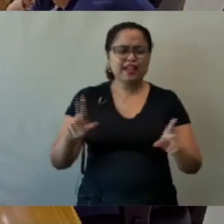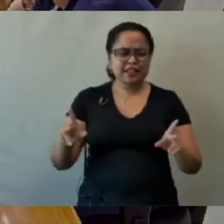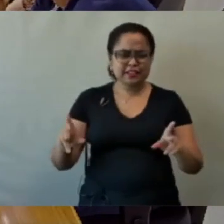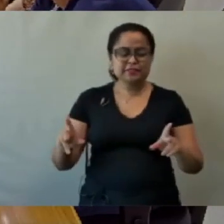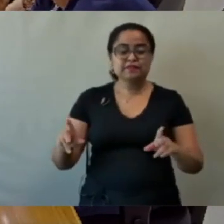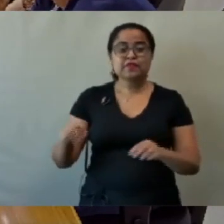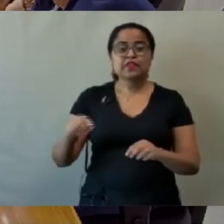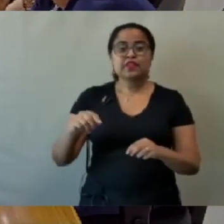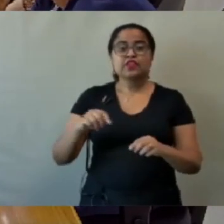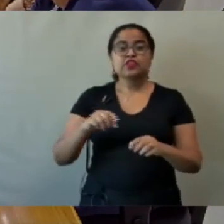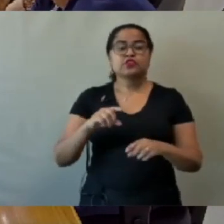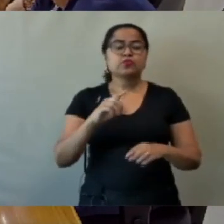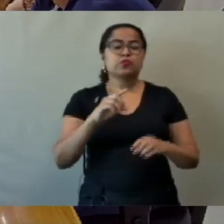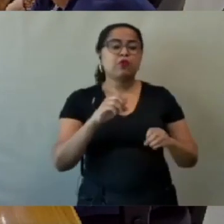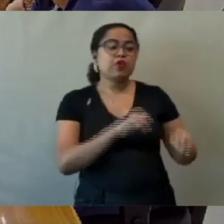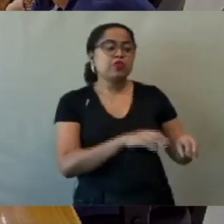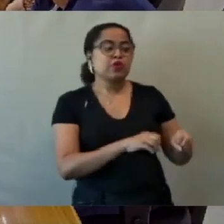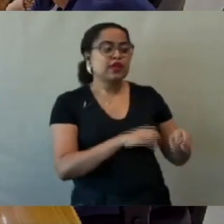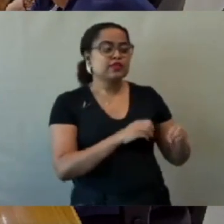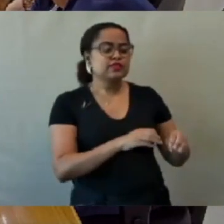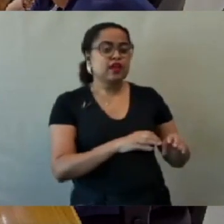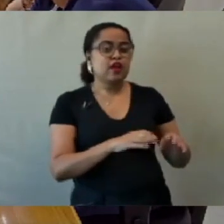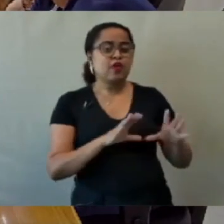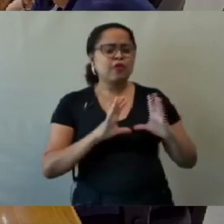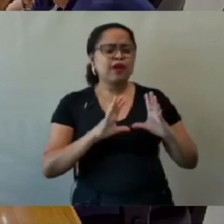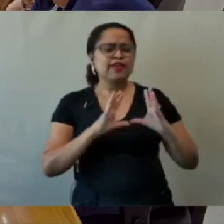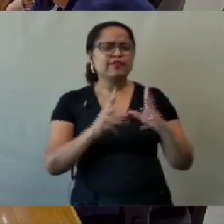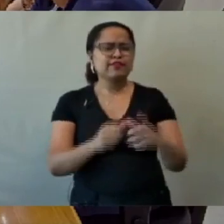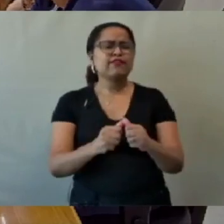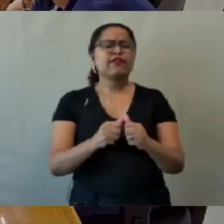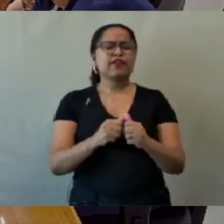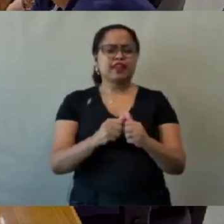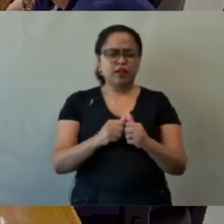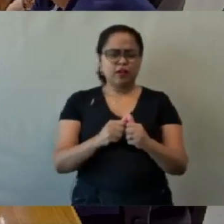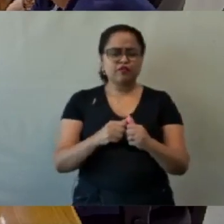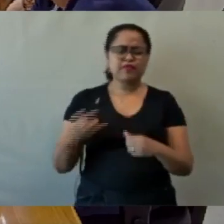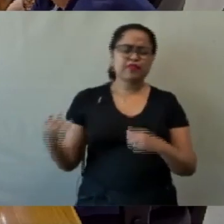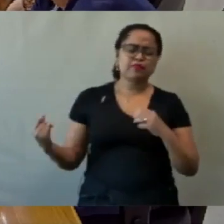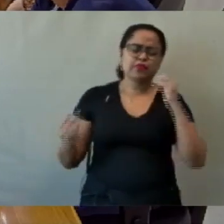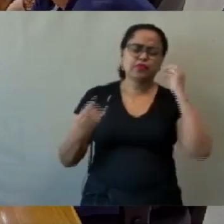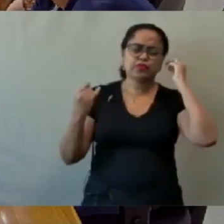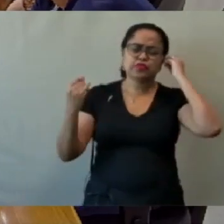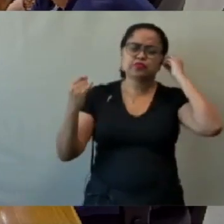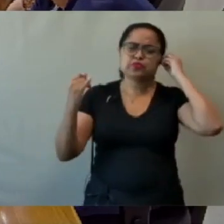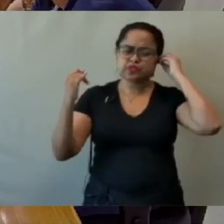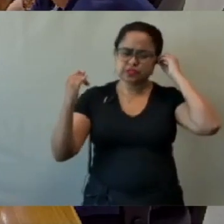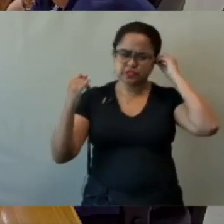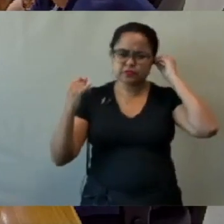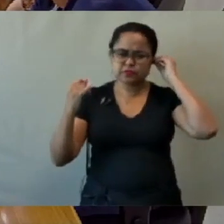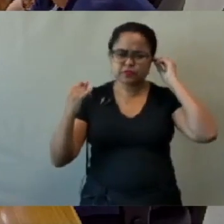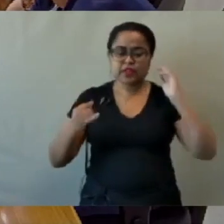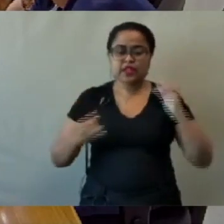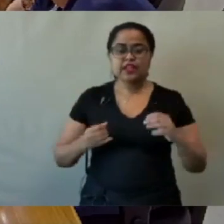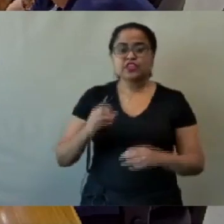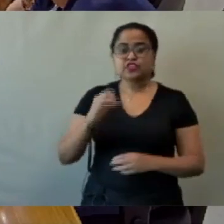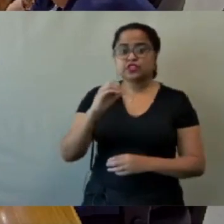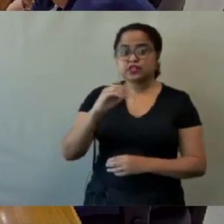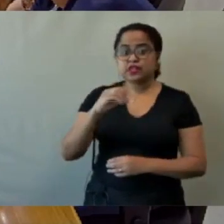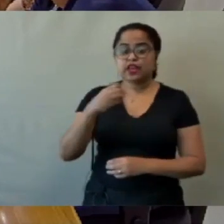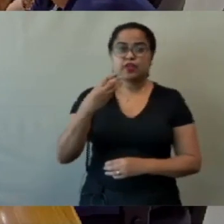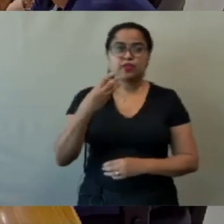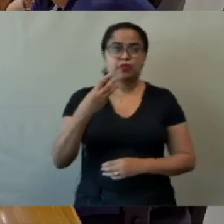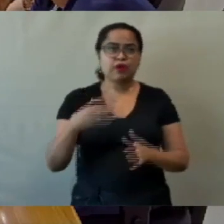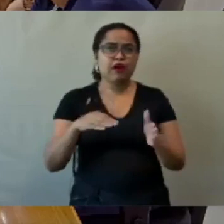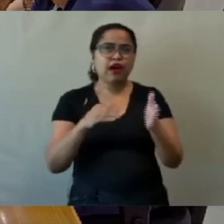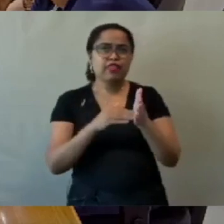integral para todas as crianças, né? Porque é fundamental isso. Assim, aí será uma escolha da família, de 0 a 3, tudo bem,